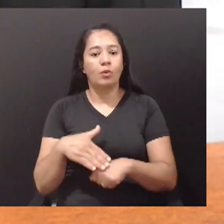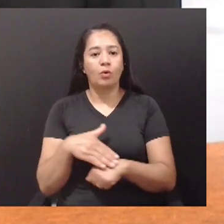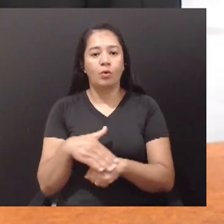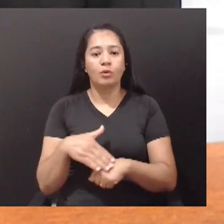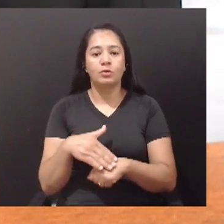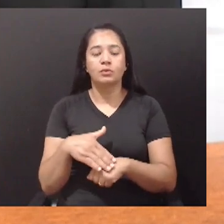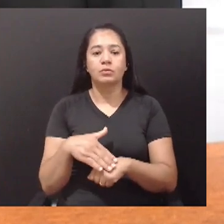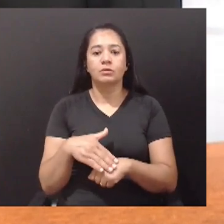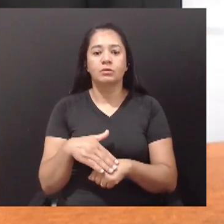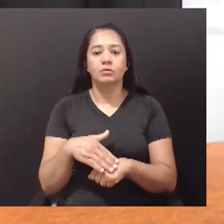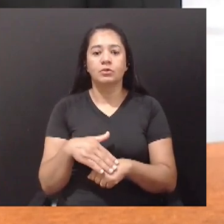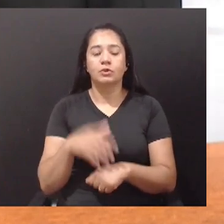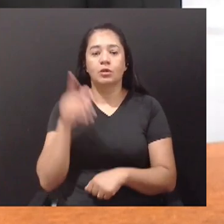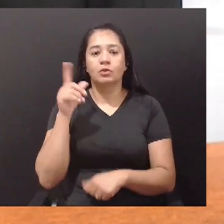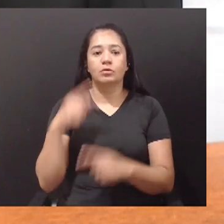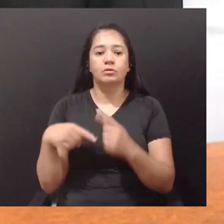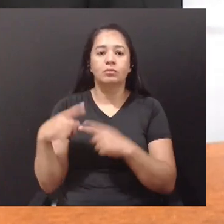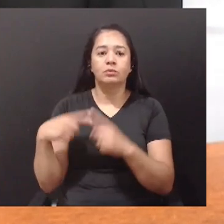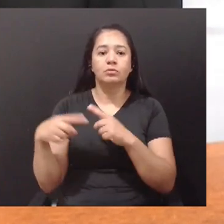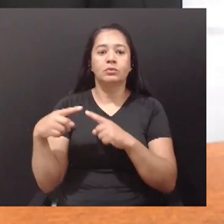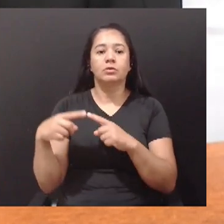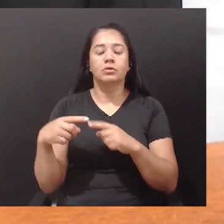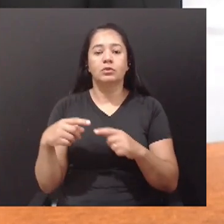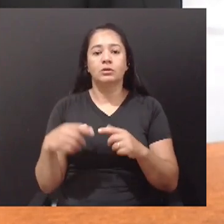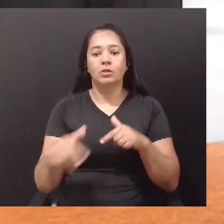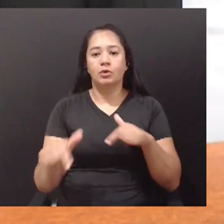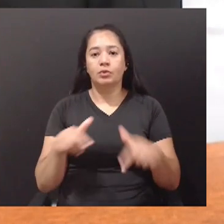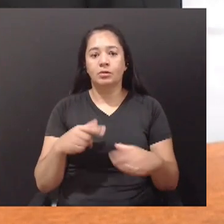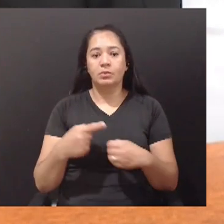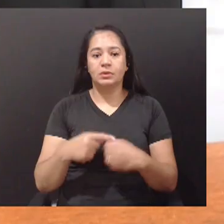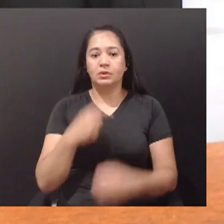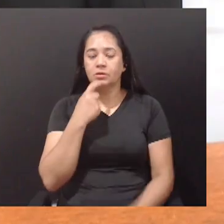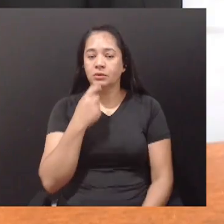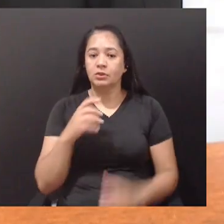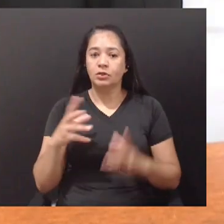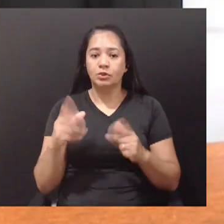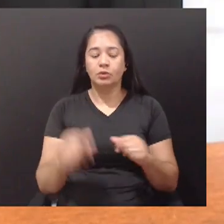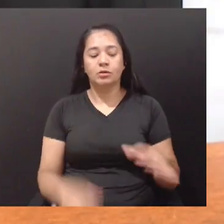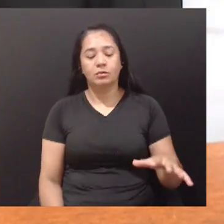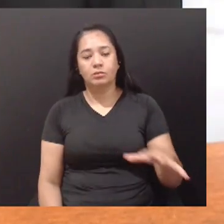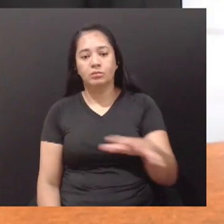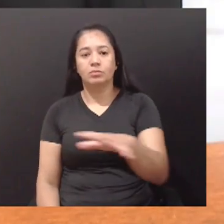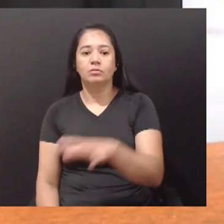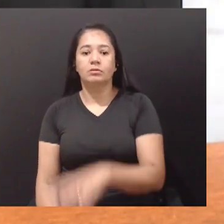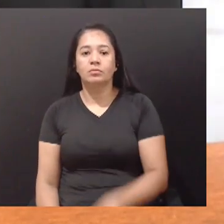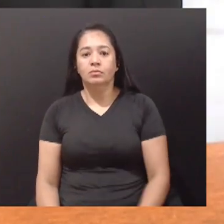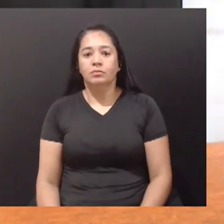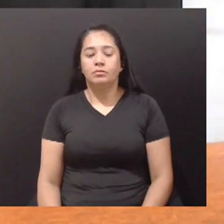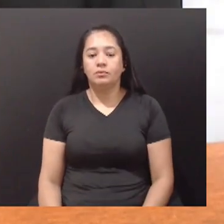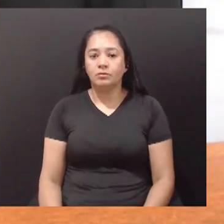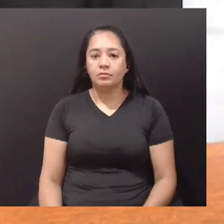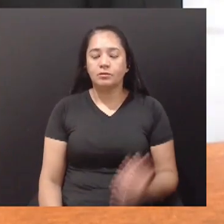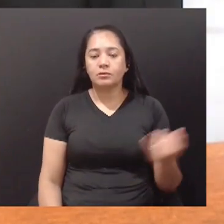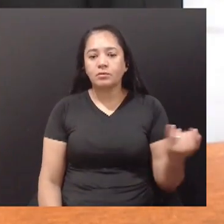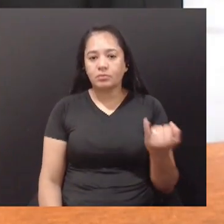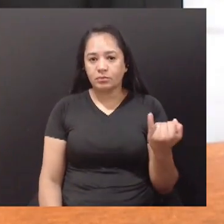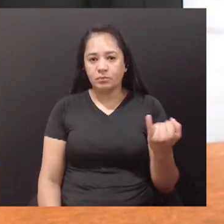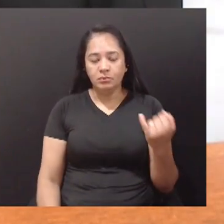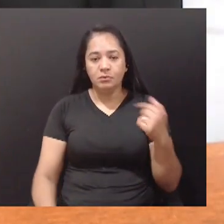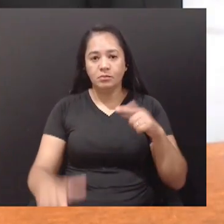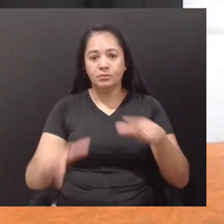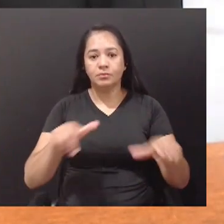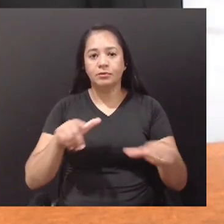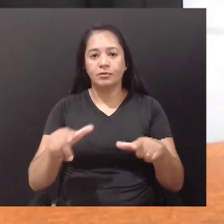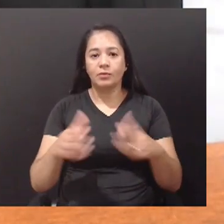e poder crescer esse trabalho na cidade de Campinas e também em toda a região metropolitana. É muito importante o trabalho que os senhores